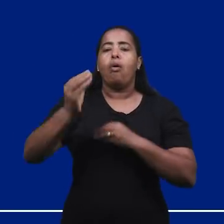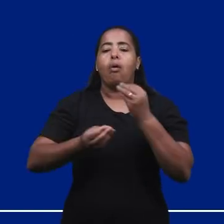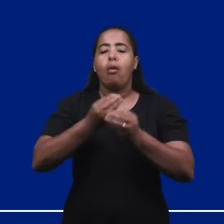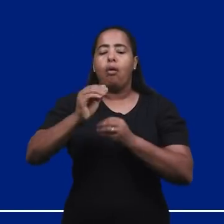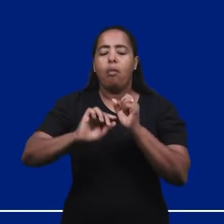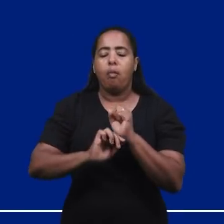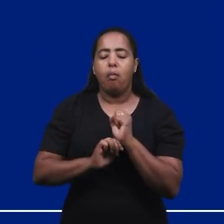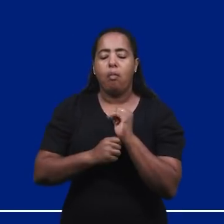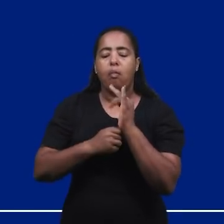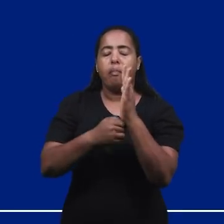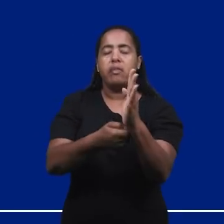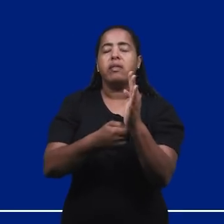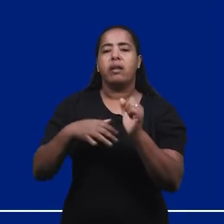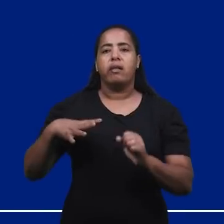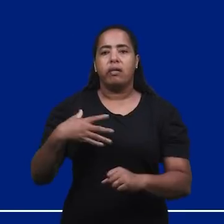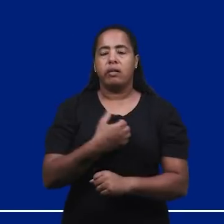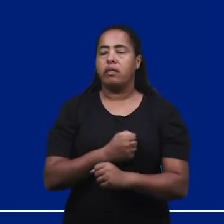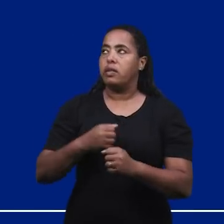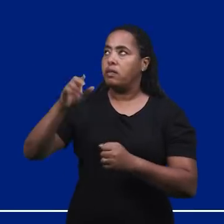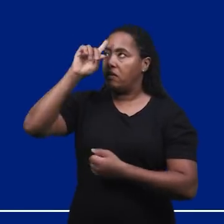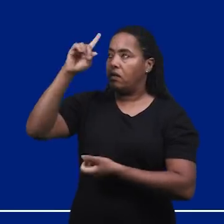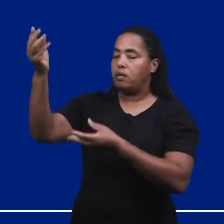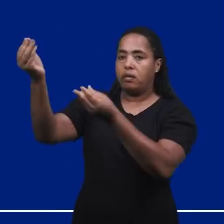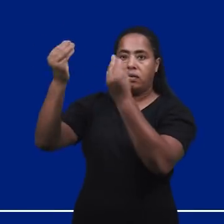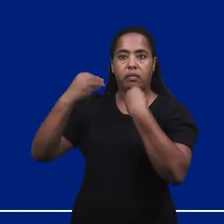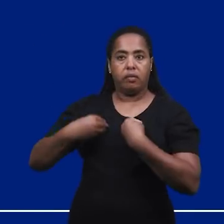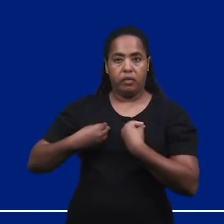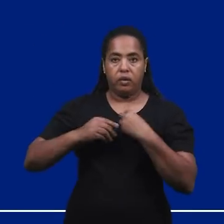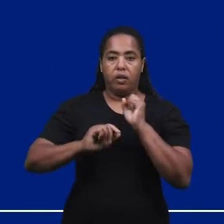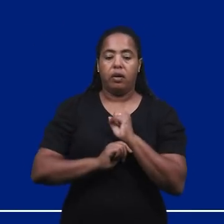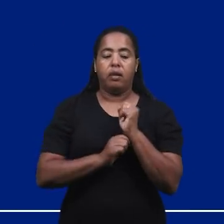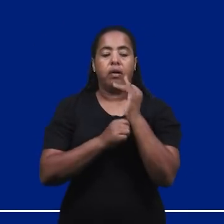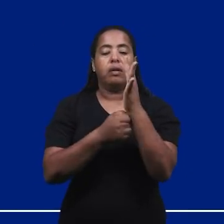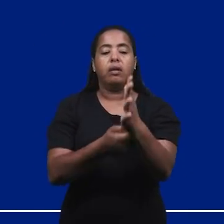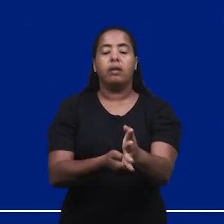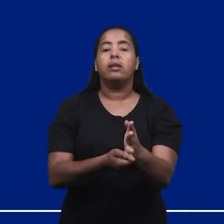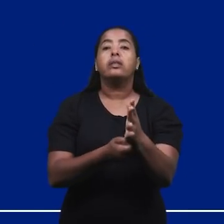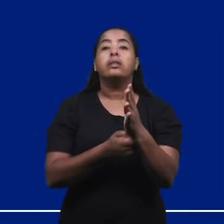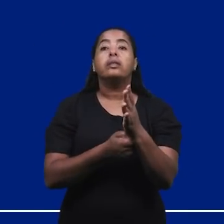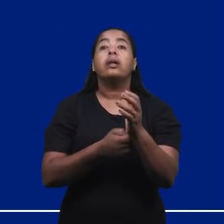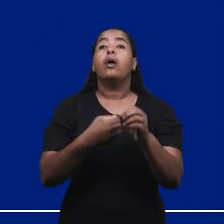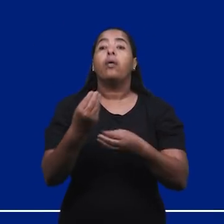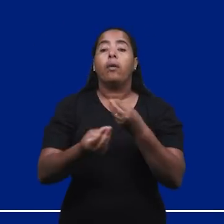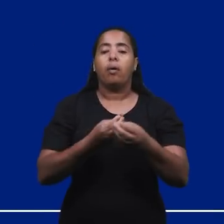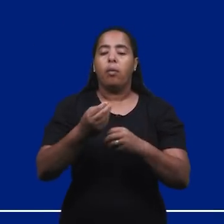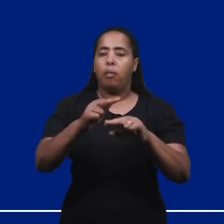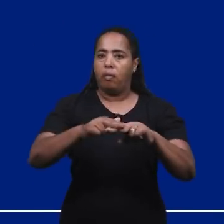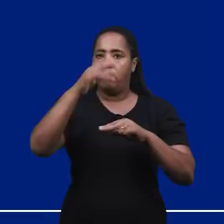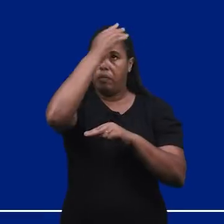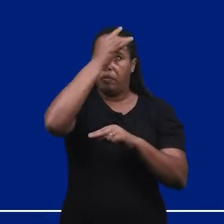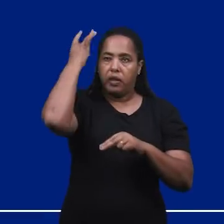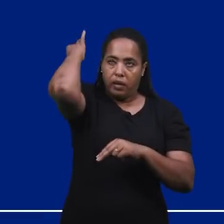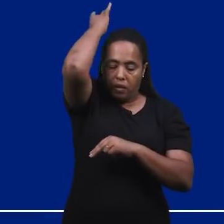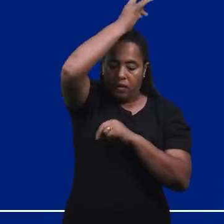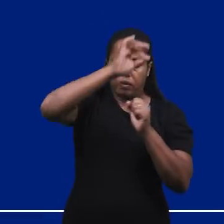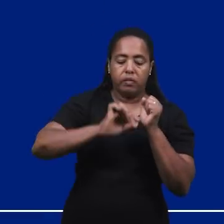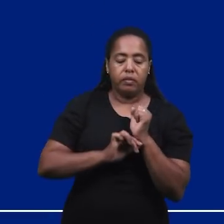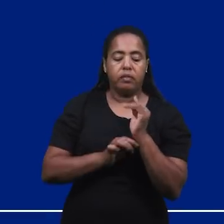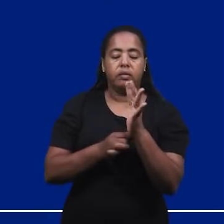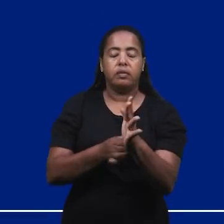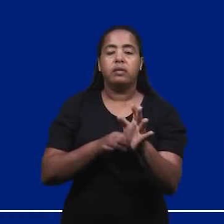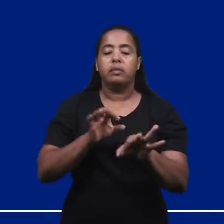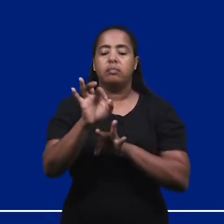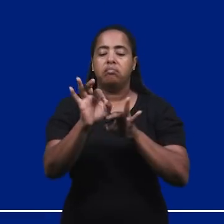da salvação que nos foram dados por Deus e são revelados pelo Espírito Santo, preparando-nos, isso é